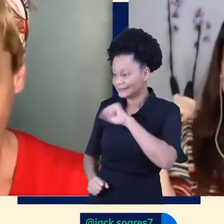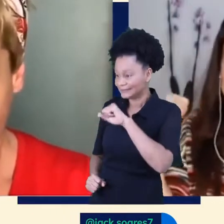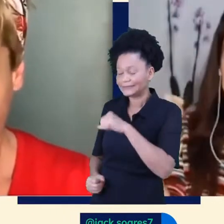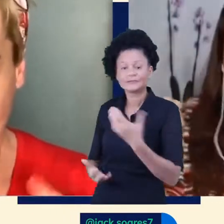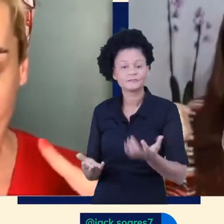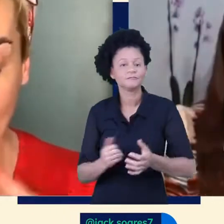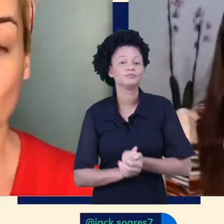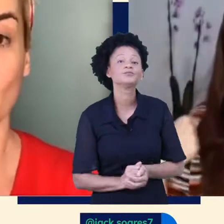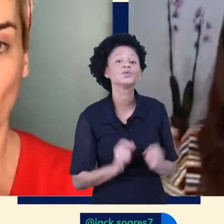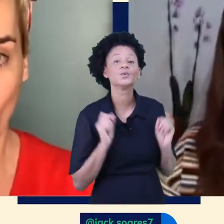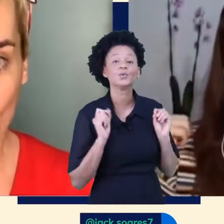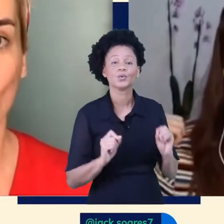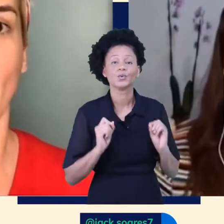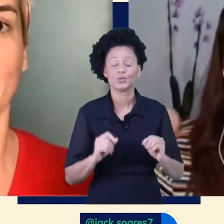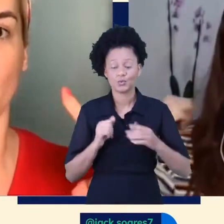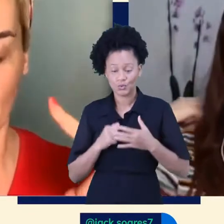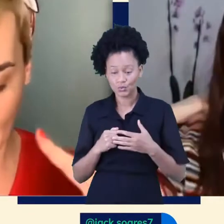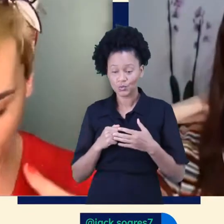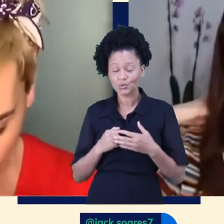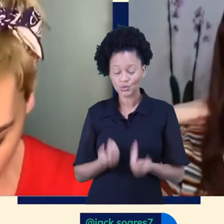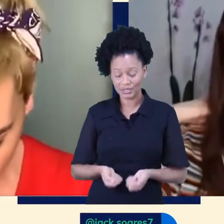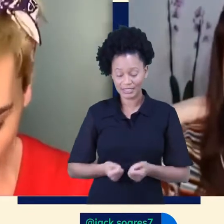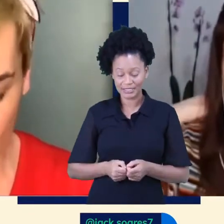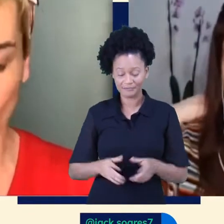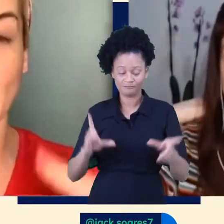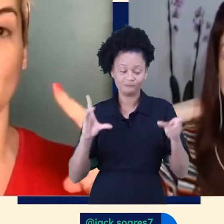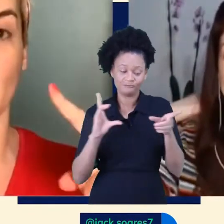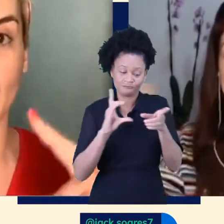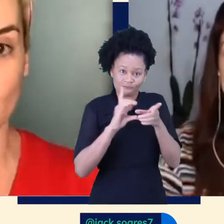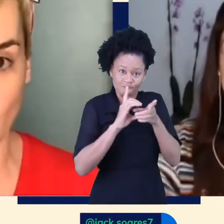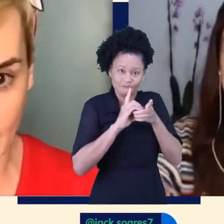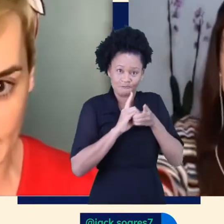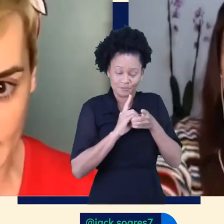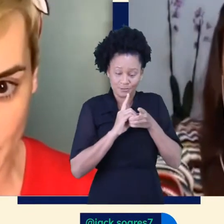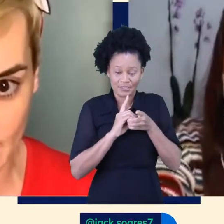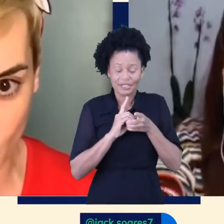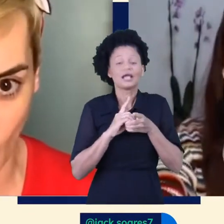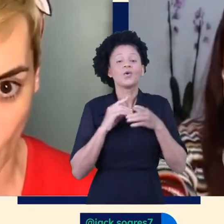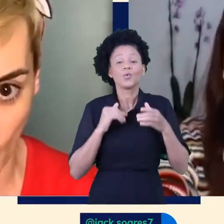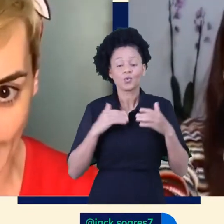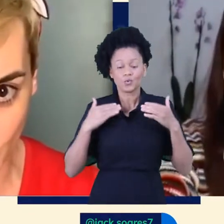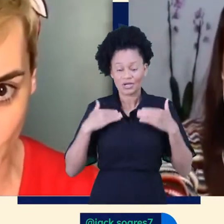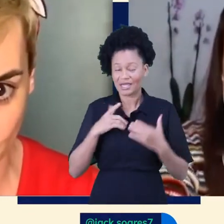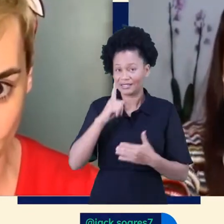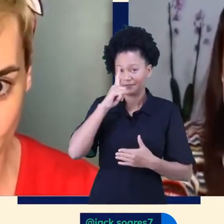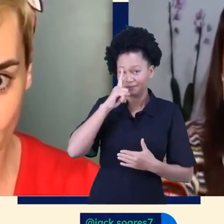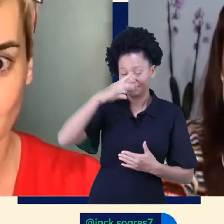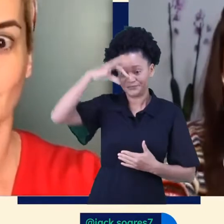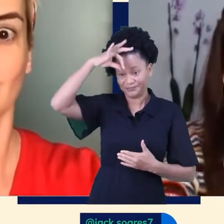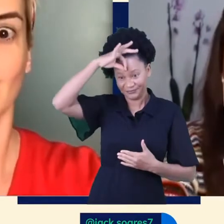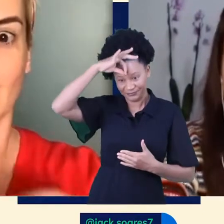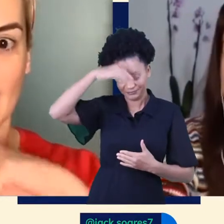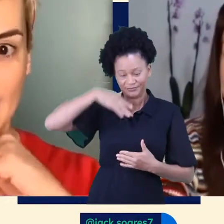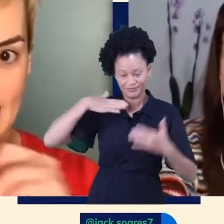Sim. Sexo biológico é diferente de gênero e é diferente de orientação sexual, correto?